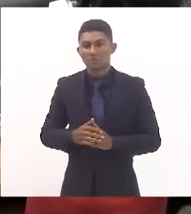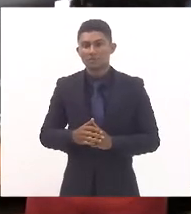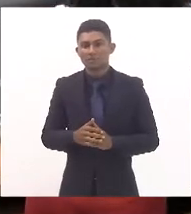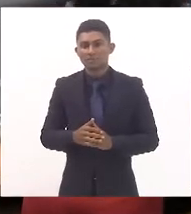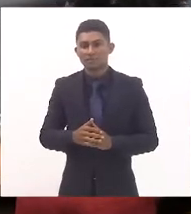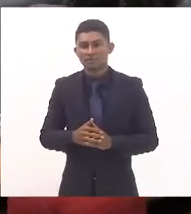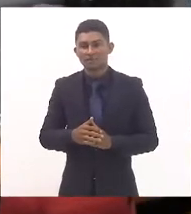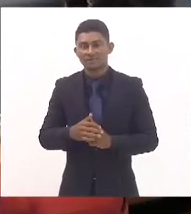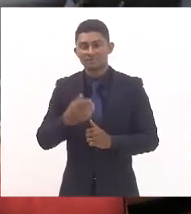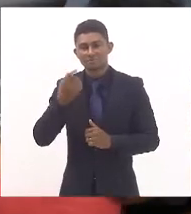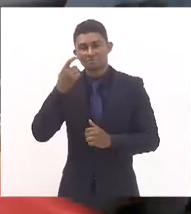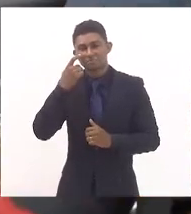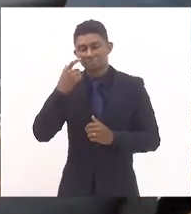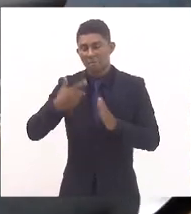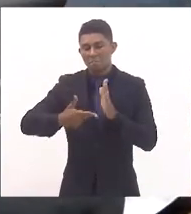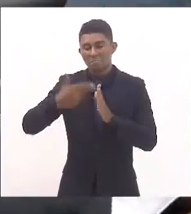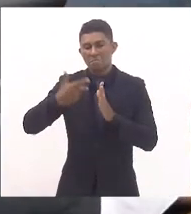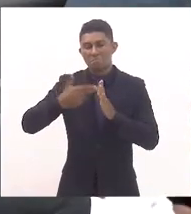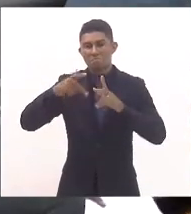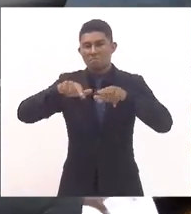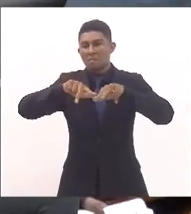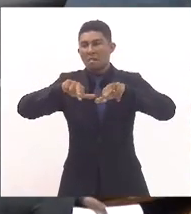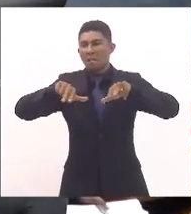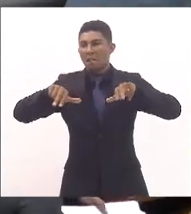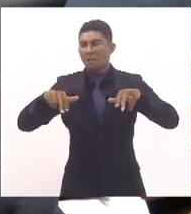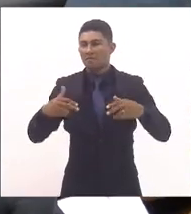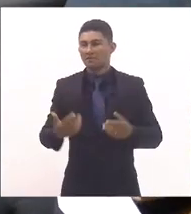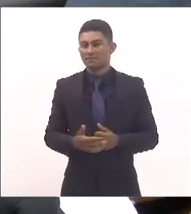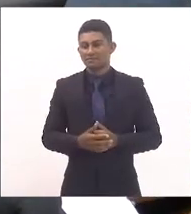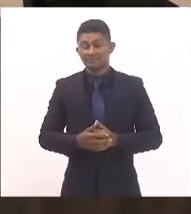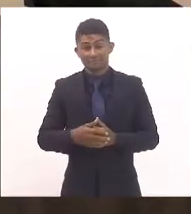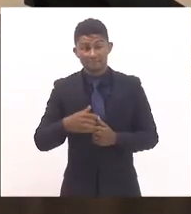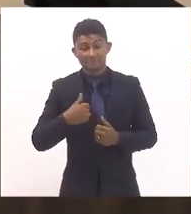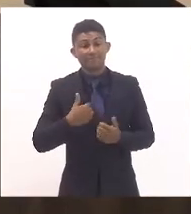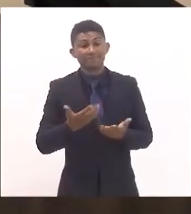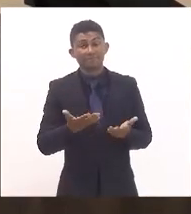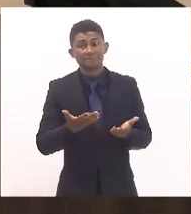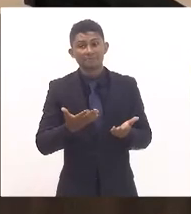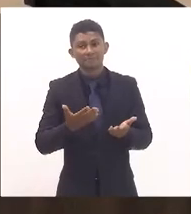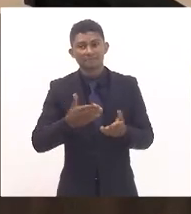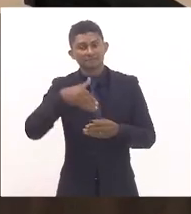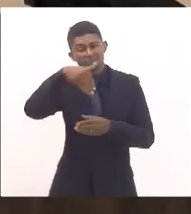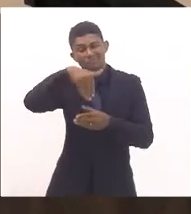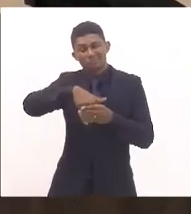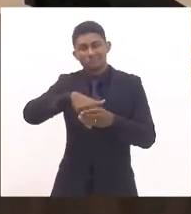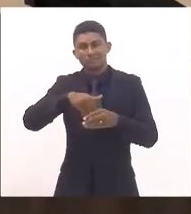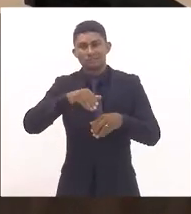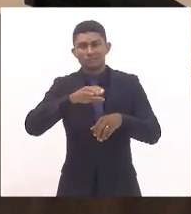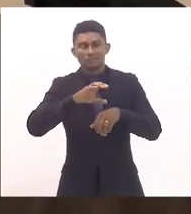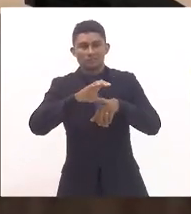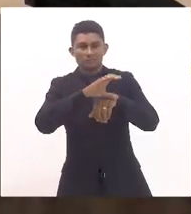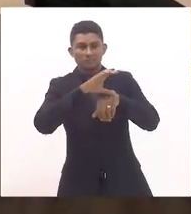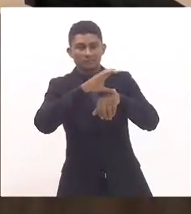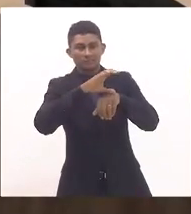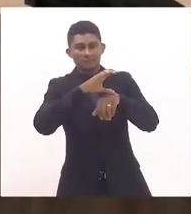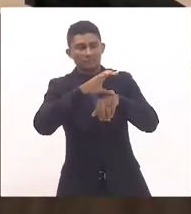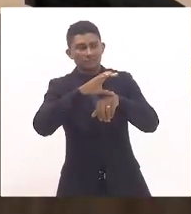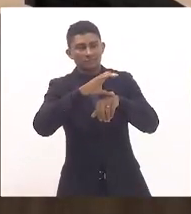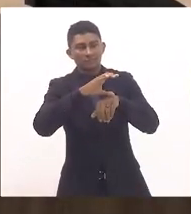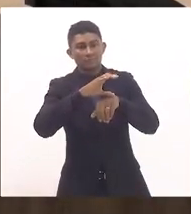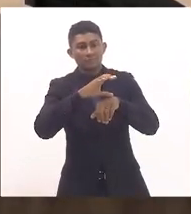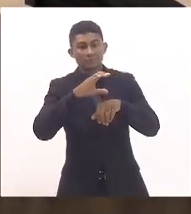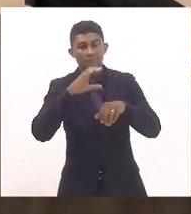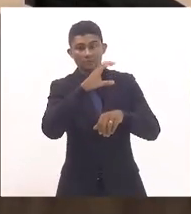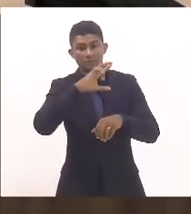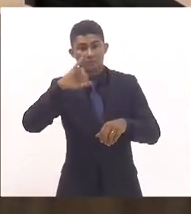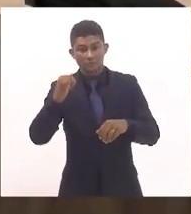bolsa, lipo. Pela campanha do nobre senador. Eu voto com a CCJ, senhor presidente, e fazendo um apelo ao